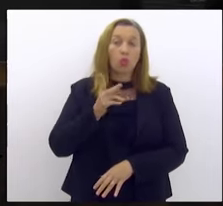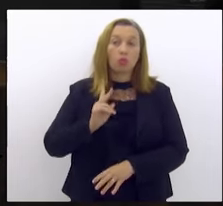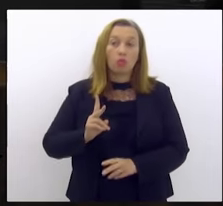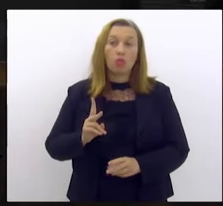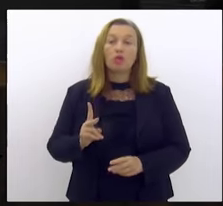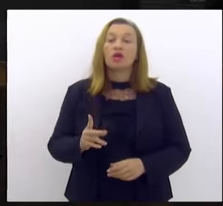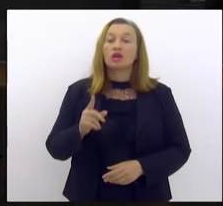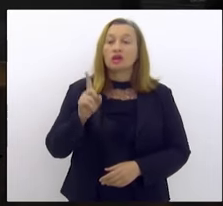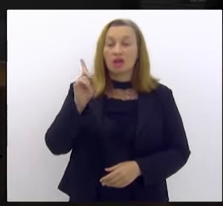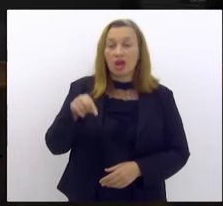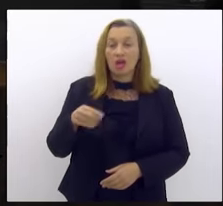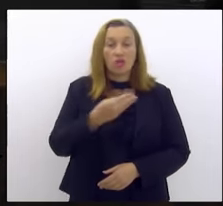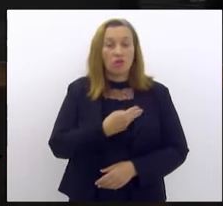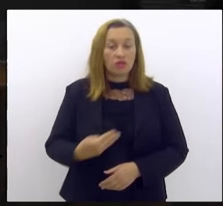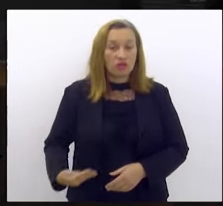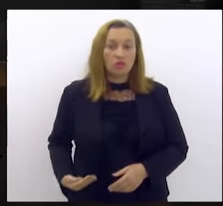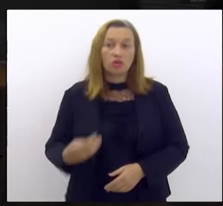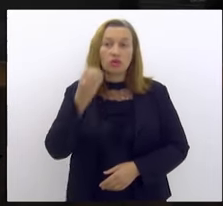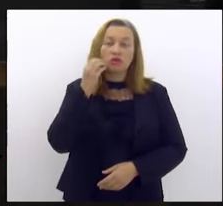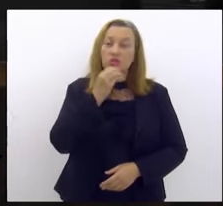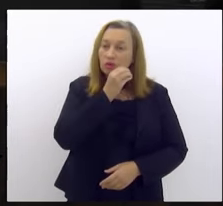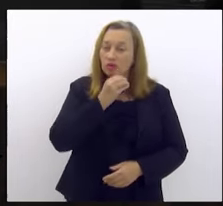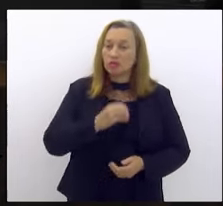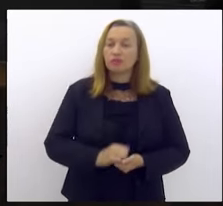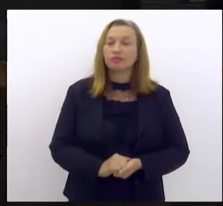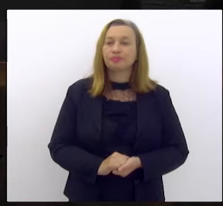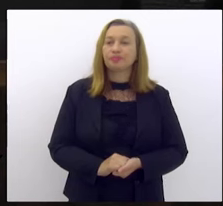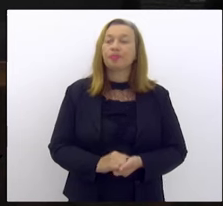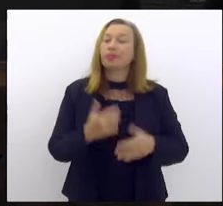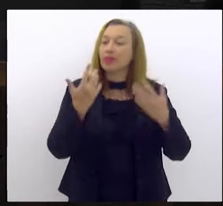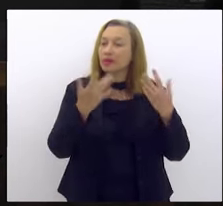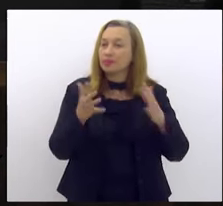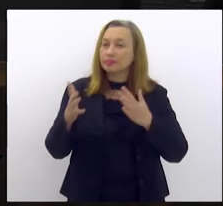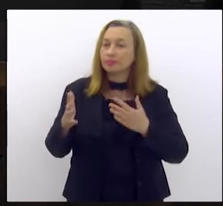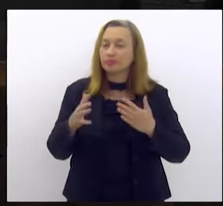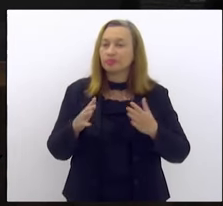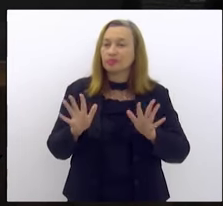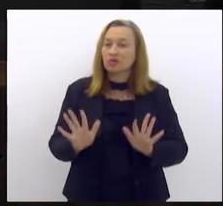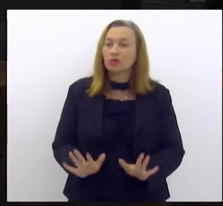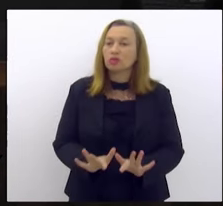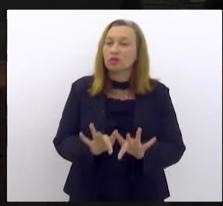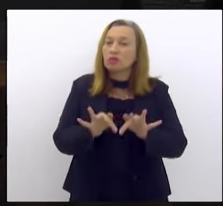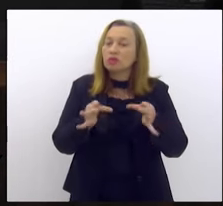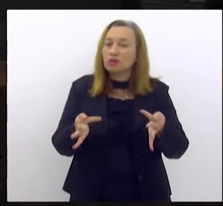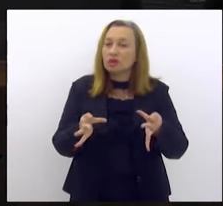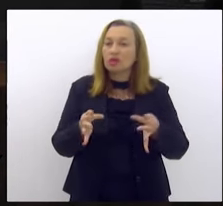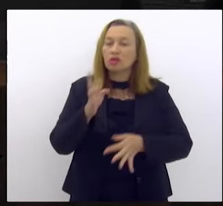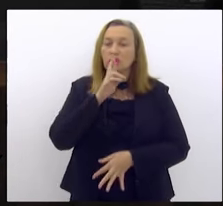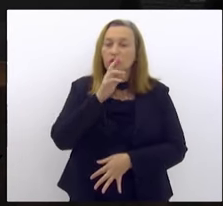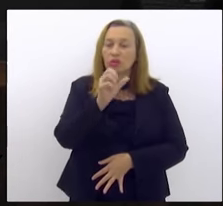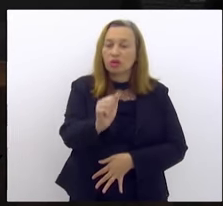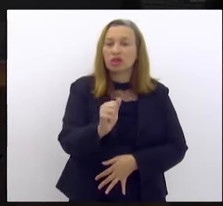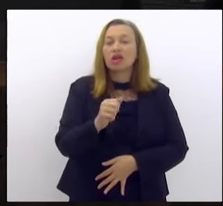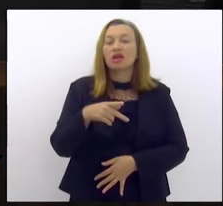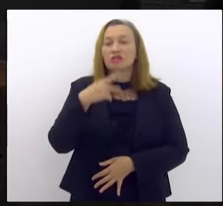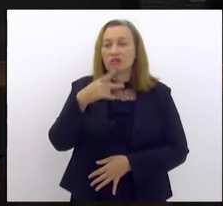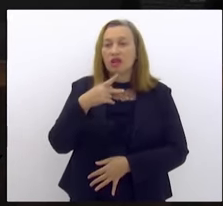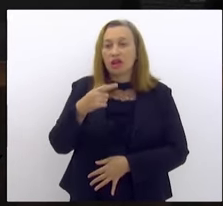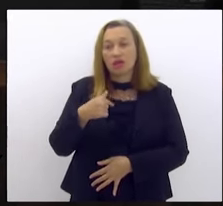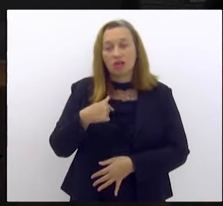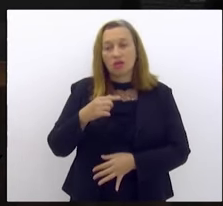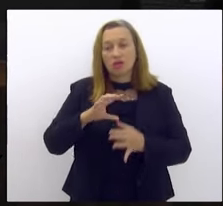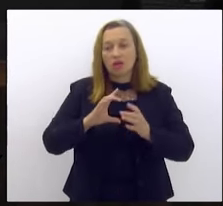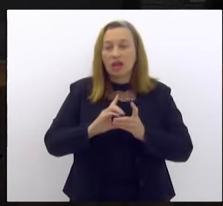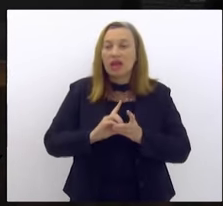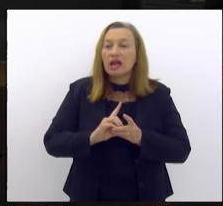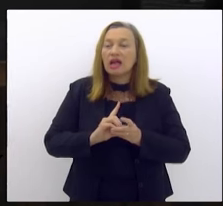que é o governador do nosso estado, Cláudio Castro, e parabenizar por sua humildade, Amorim, e dizer, inclusive, que eu tento dar